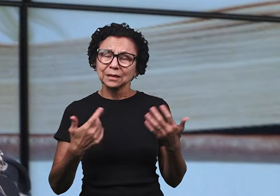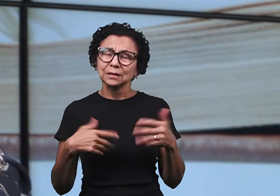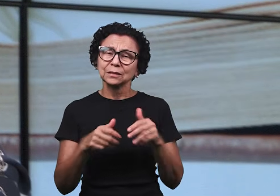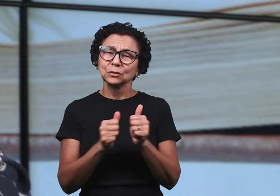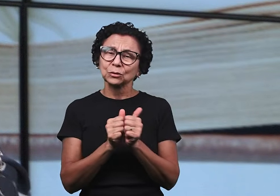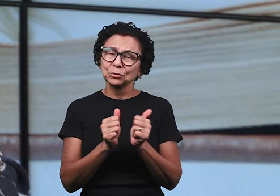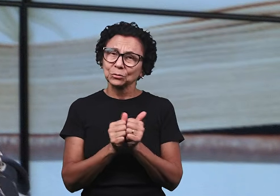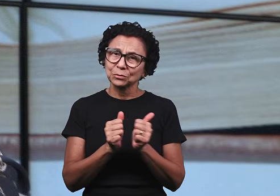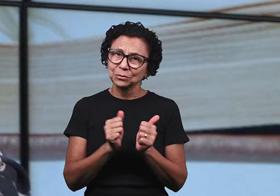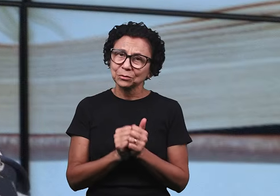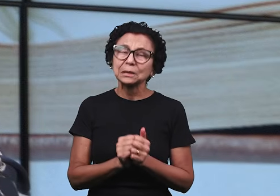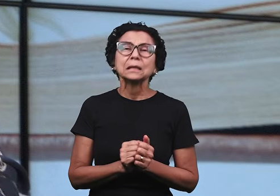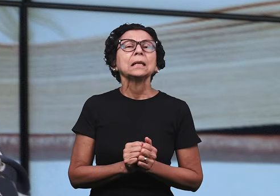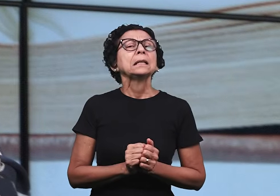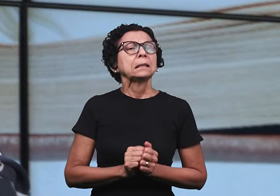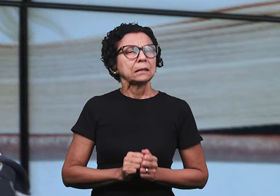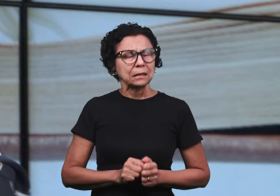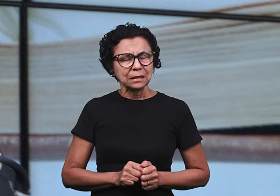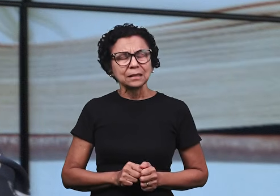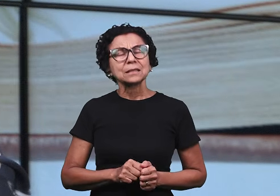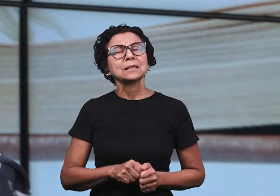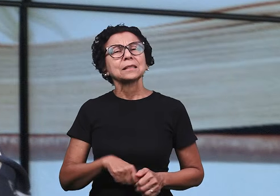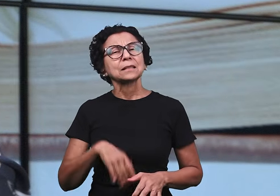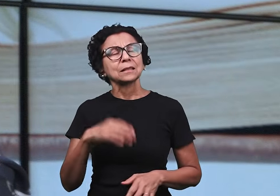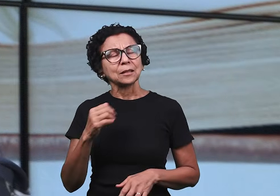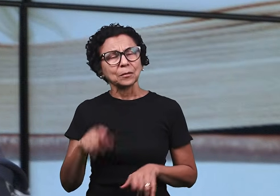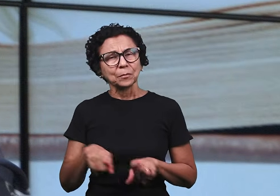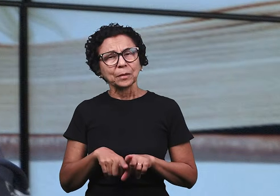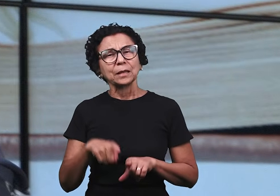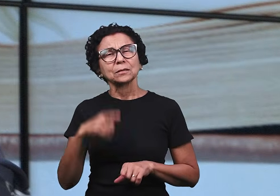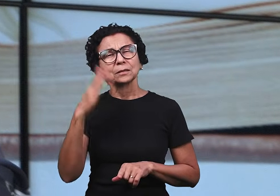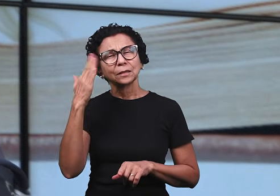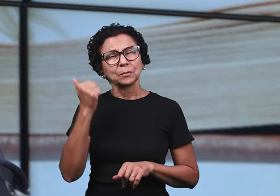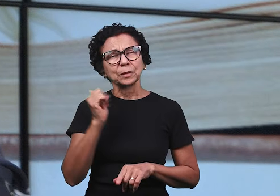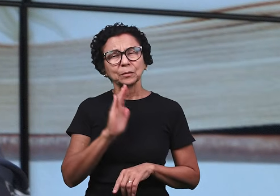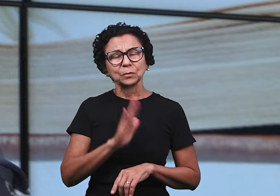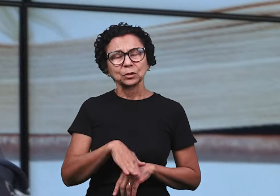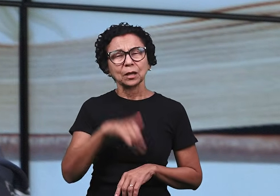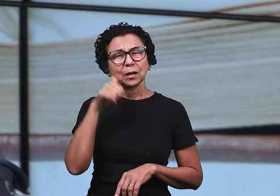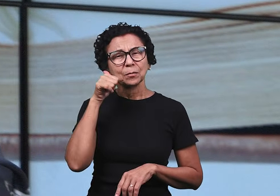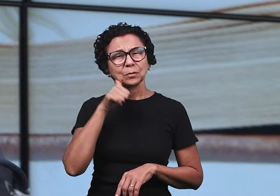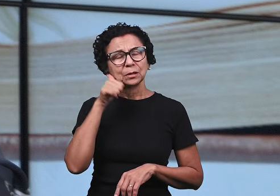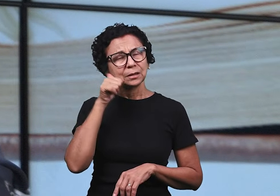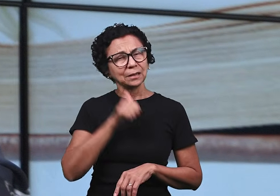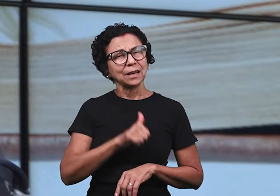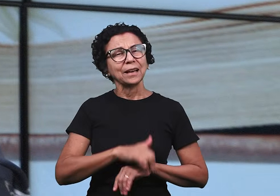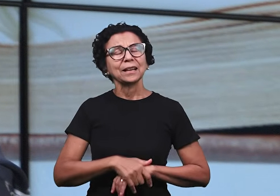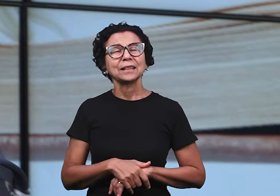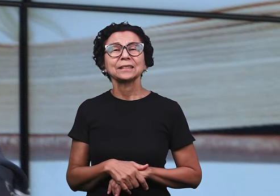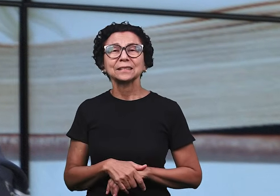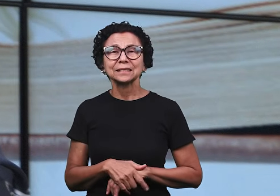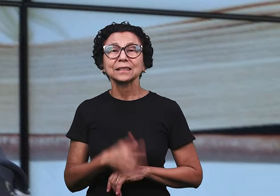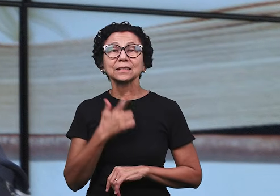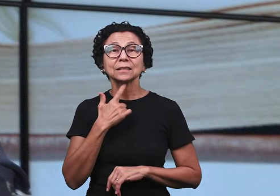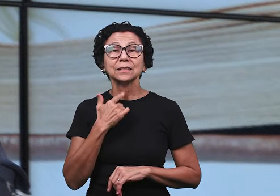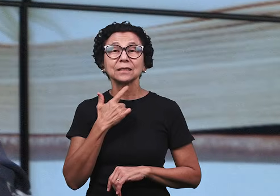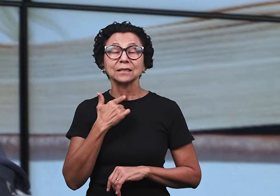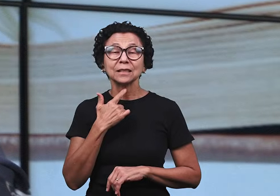que tem muitas mulheres que nos acompanham com o mesmo desejo, o mesmo propósito de sermos